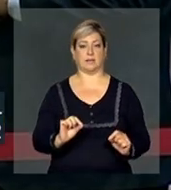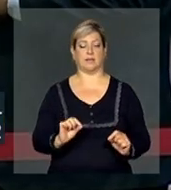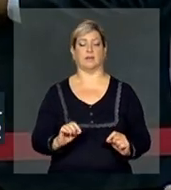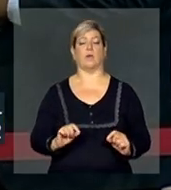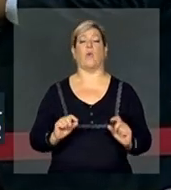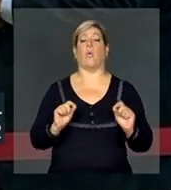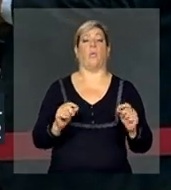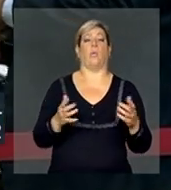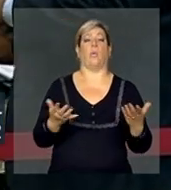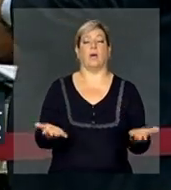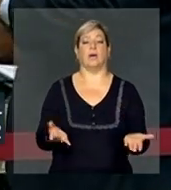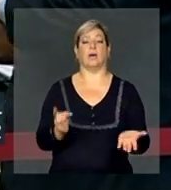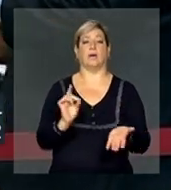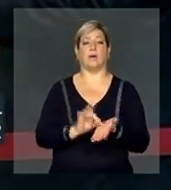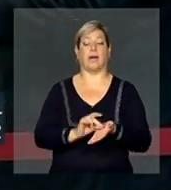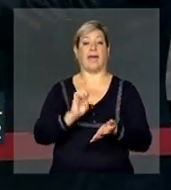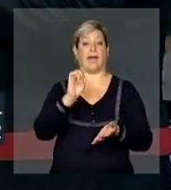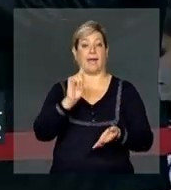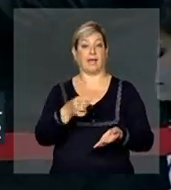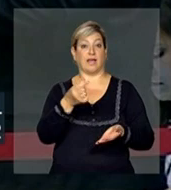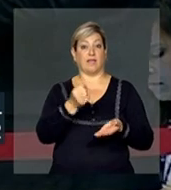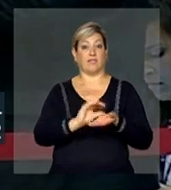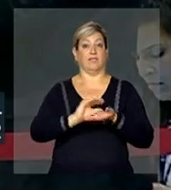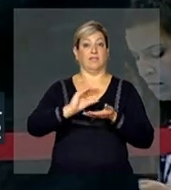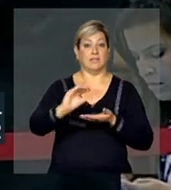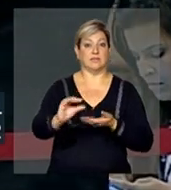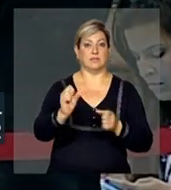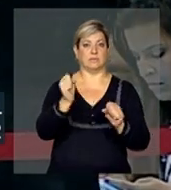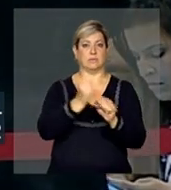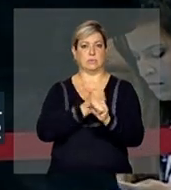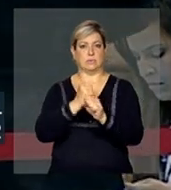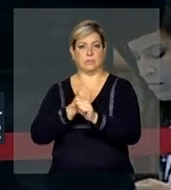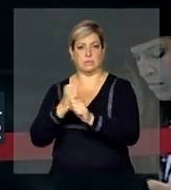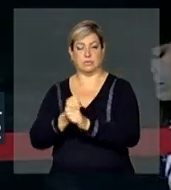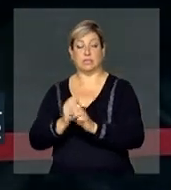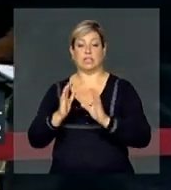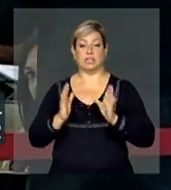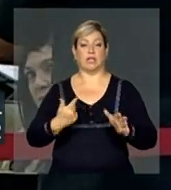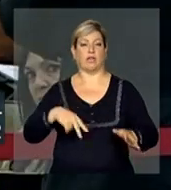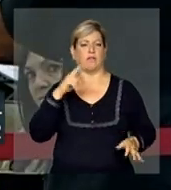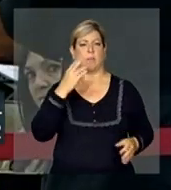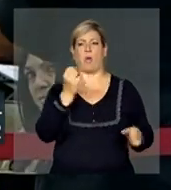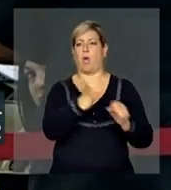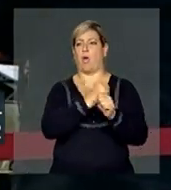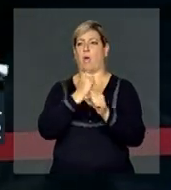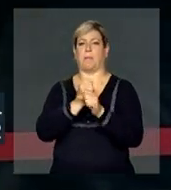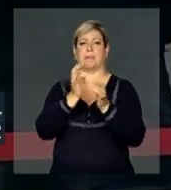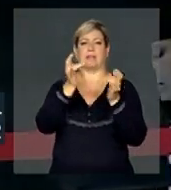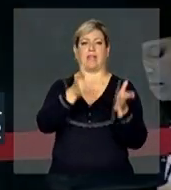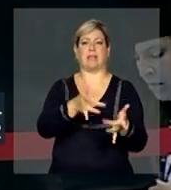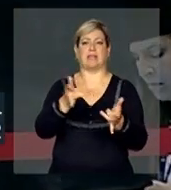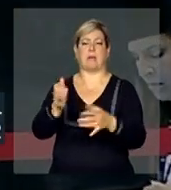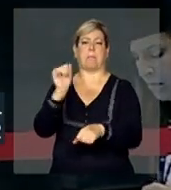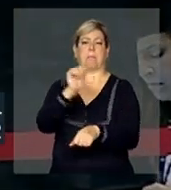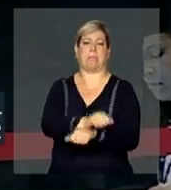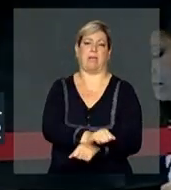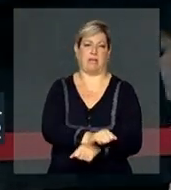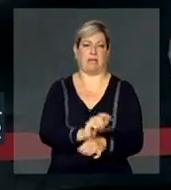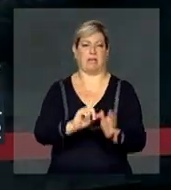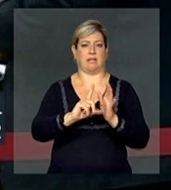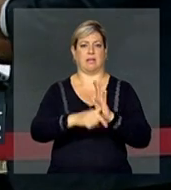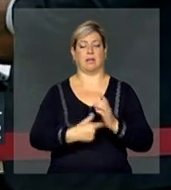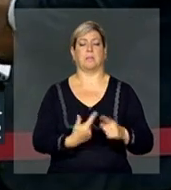que efetivamente é de investimento em infraestrutura, já que a gente vê muita obra ainda parada e aí com selinho